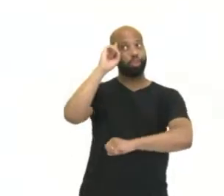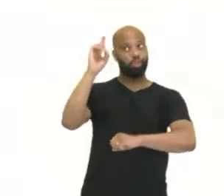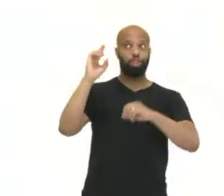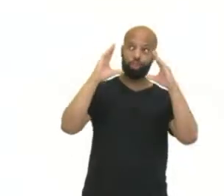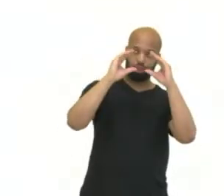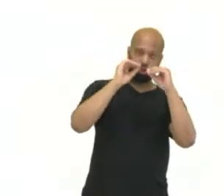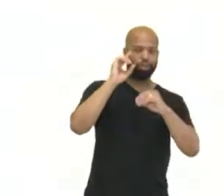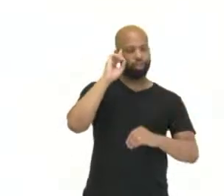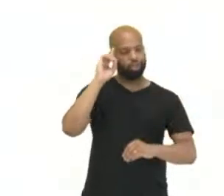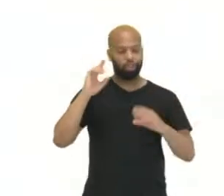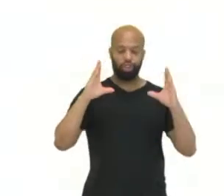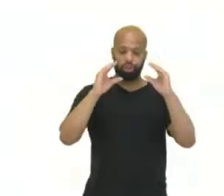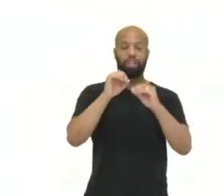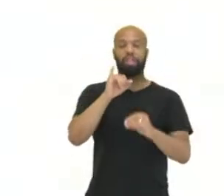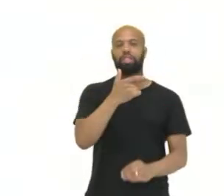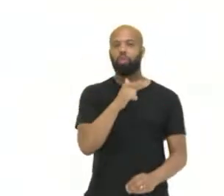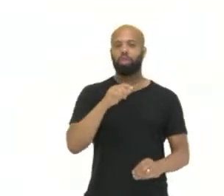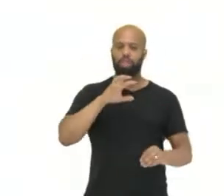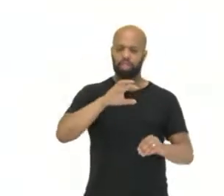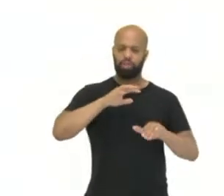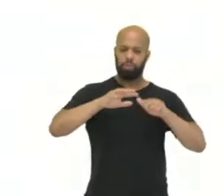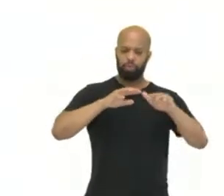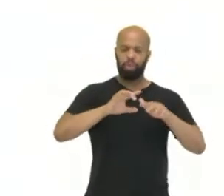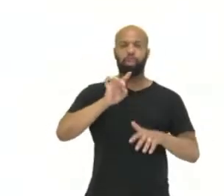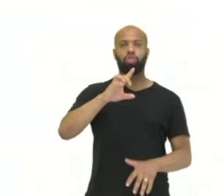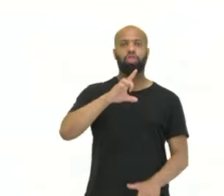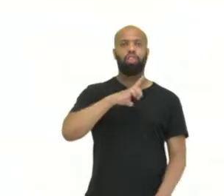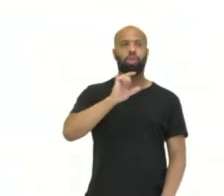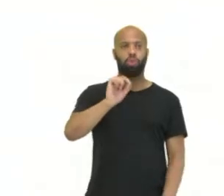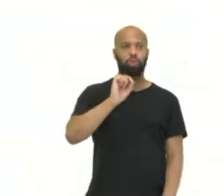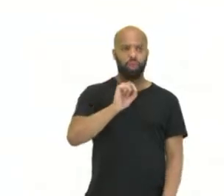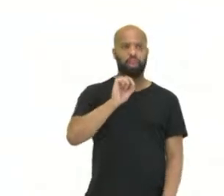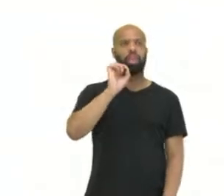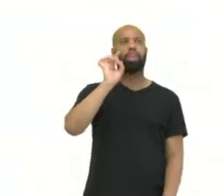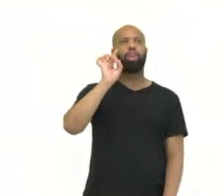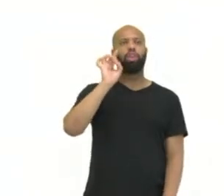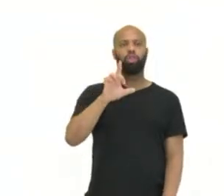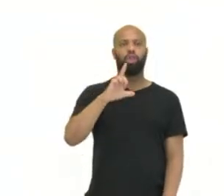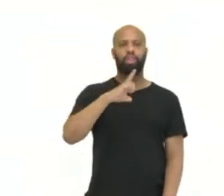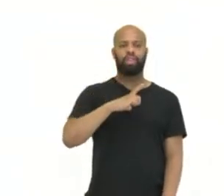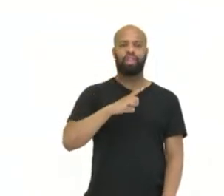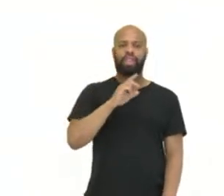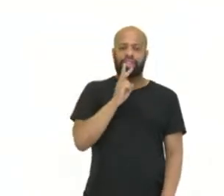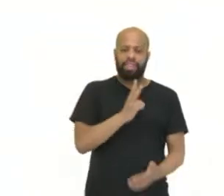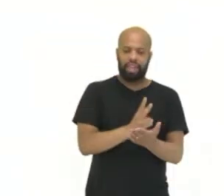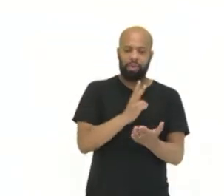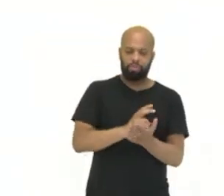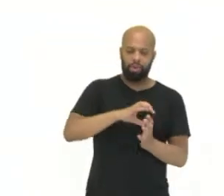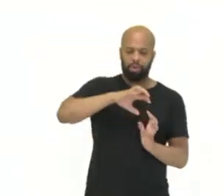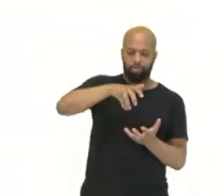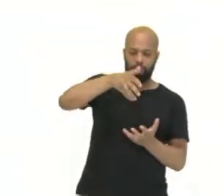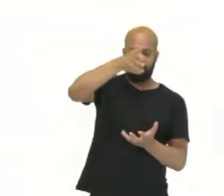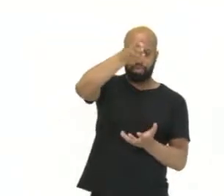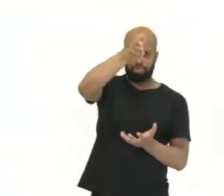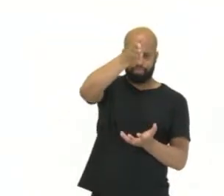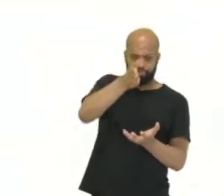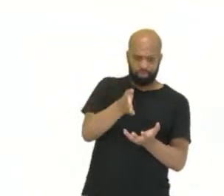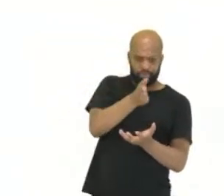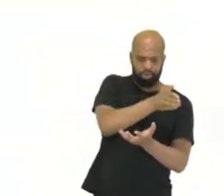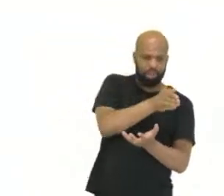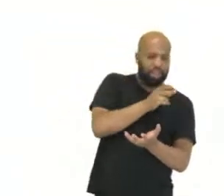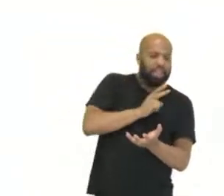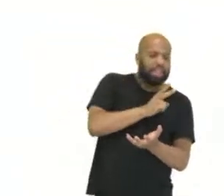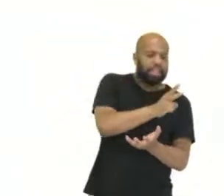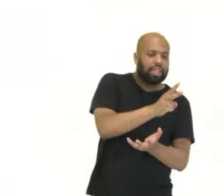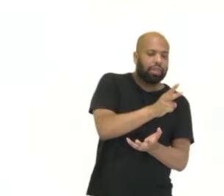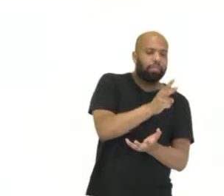não houvesse esse movimento, haveria apenas um dia em um lado da Terra, ou seja, um lado da Terra sempre ia estar claro, nunca ia anoitecer, e o outro